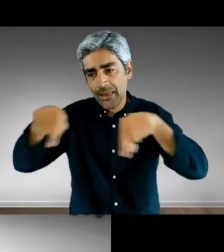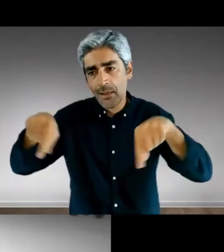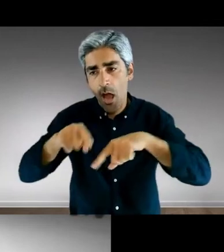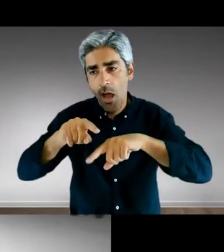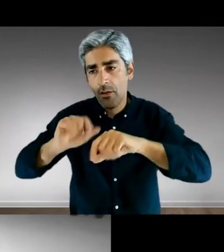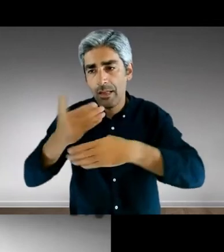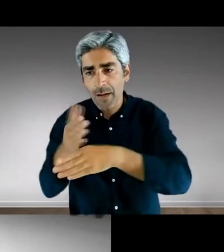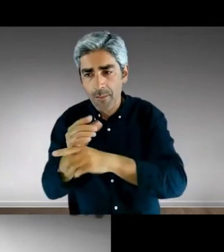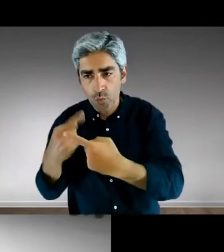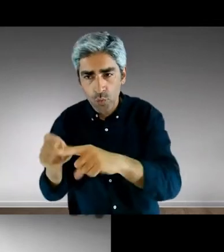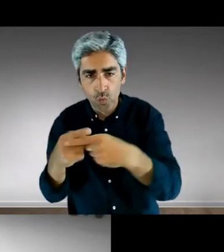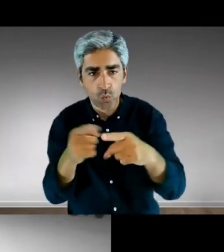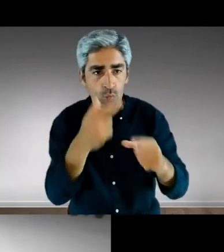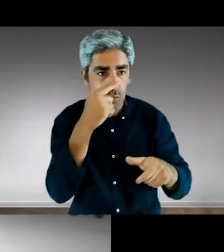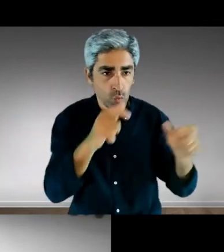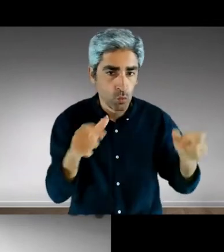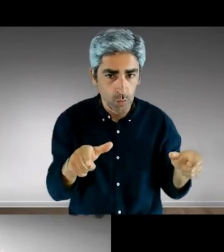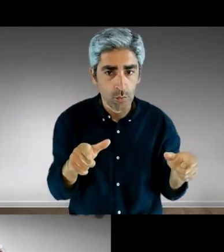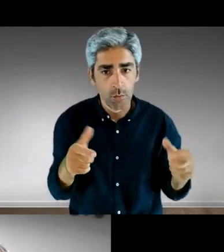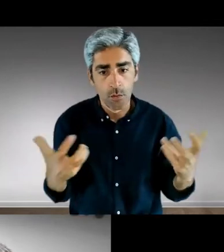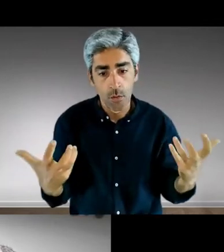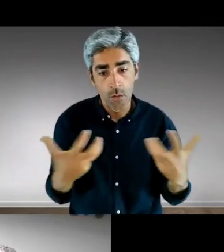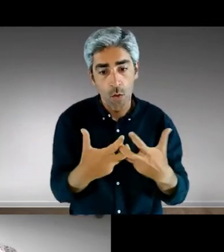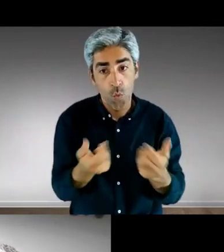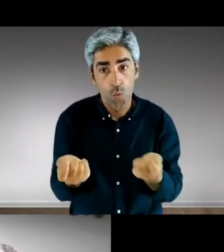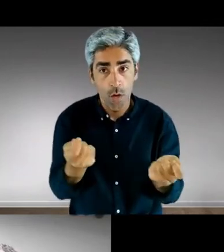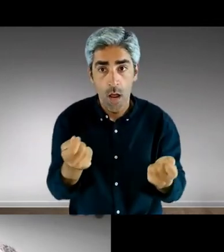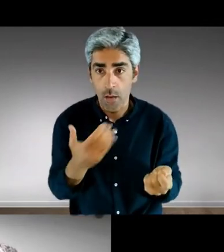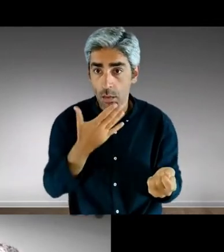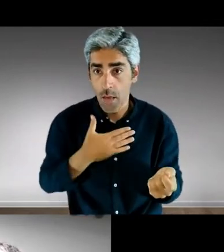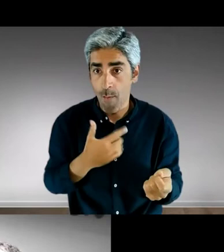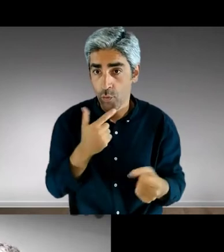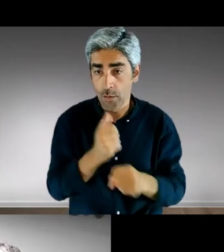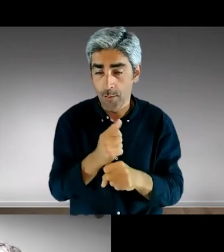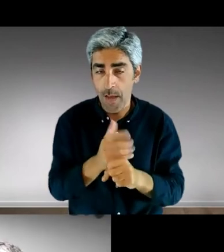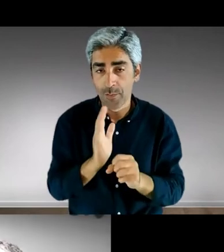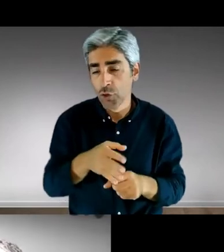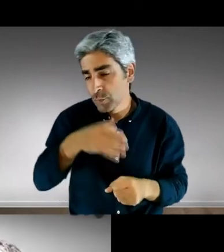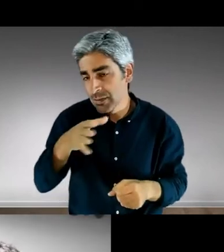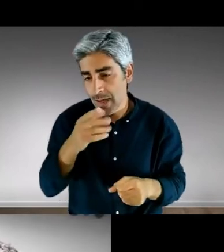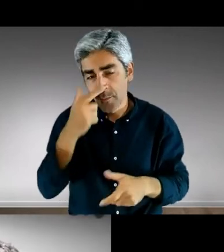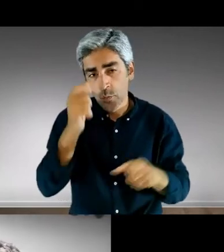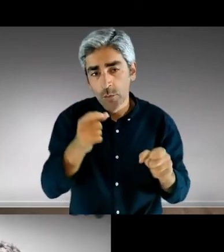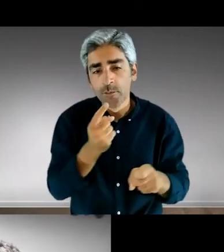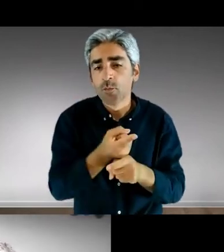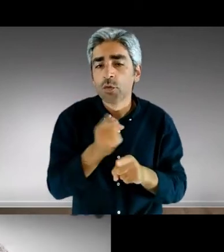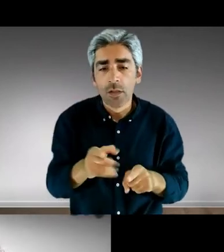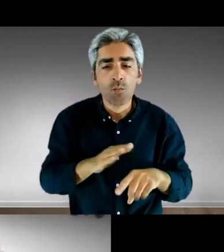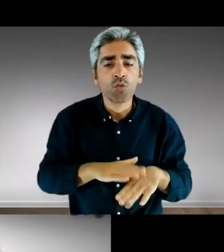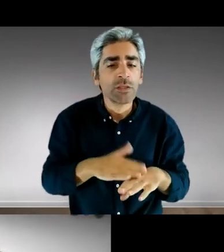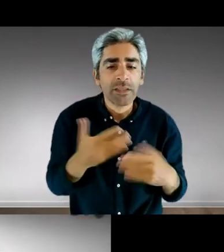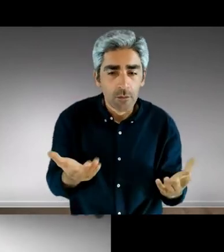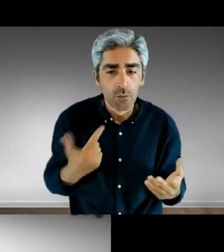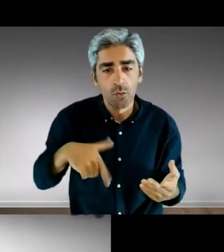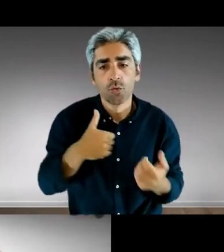trabalhar em tarefas diferentes, tudo isto está coordenado, dá muito trabalho. E por isso muitas vezes é preciso explicar às pessoas o propósito. Nós todos